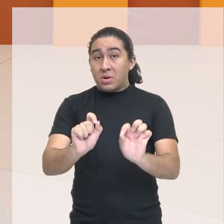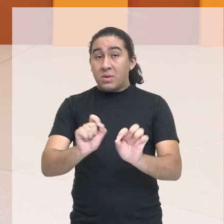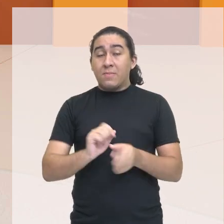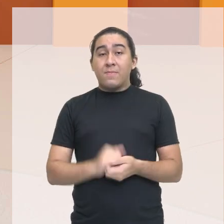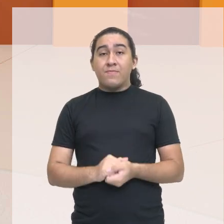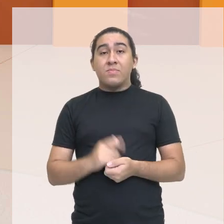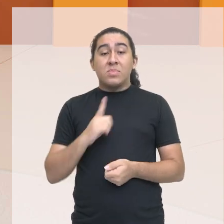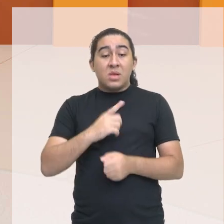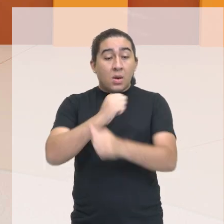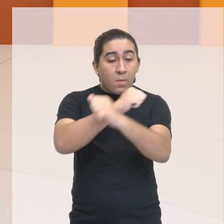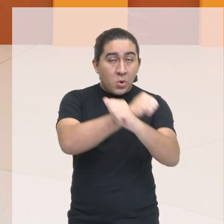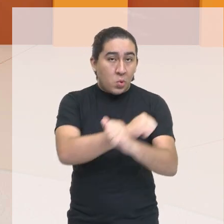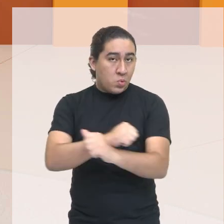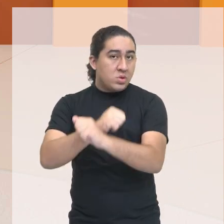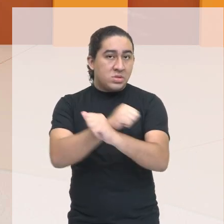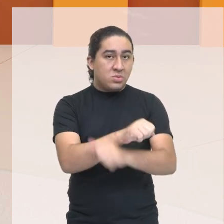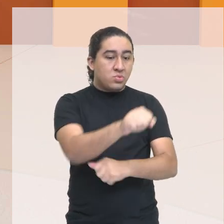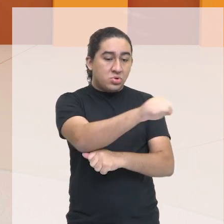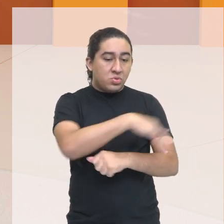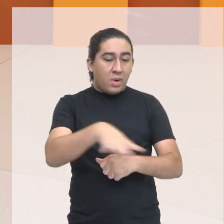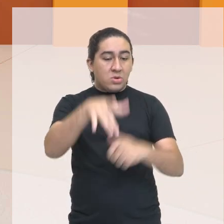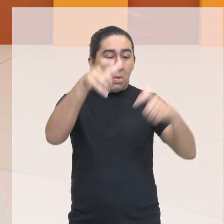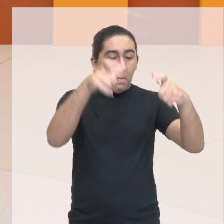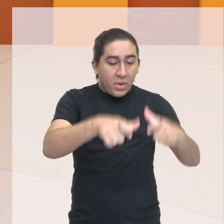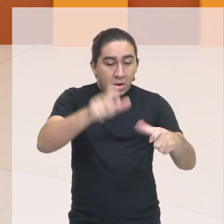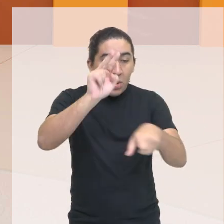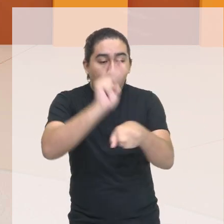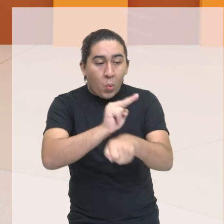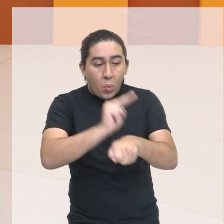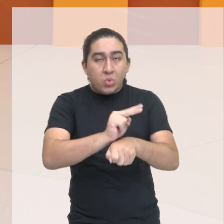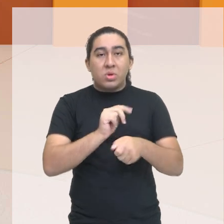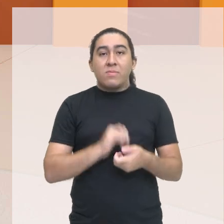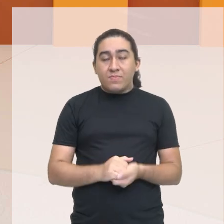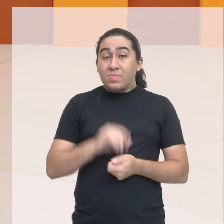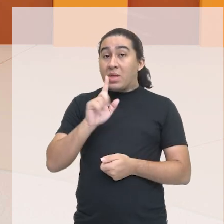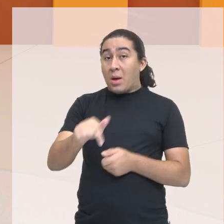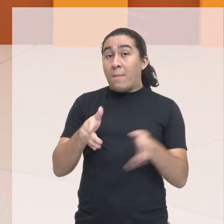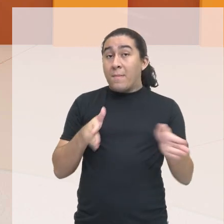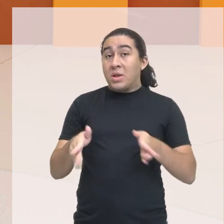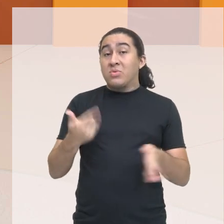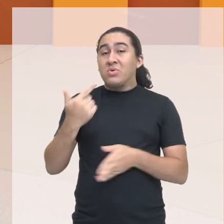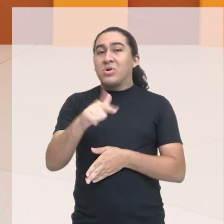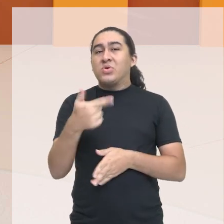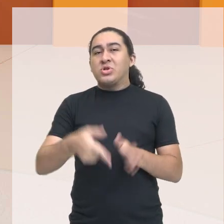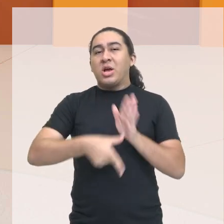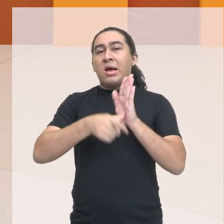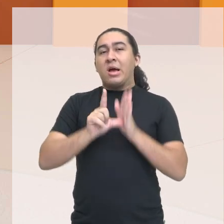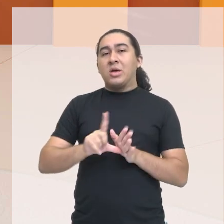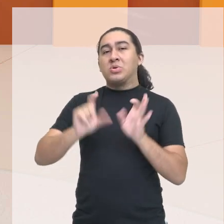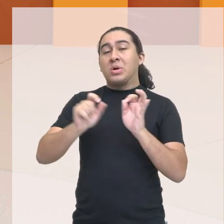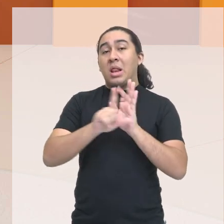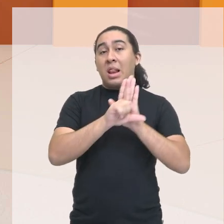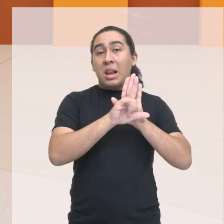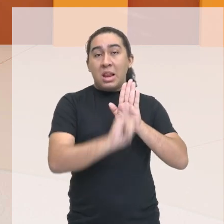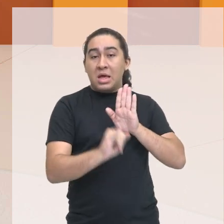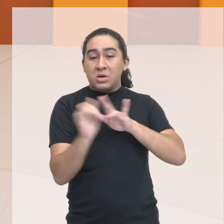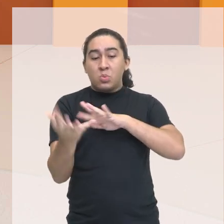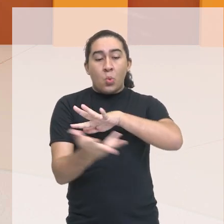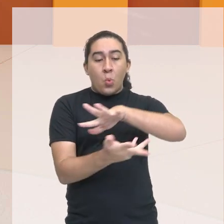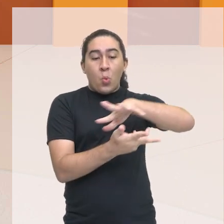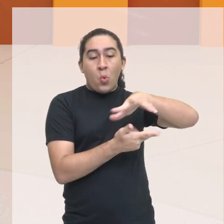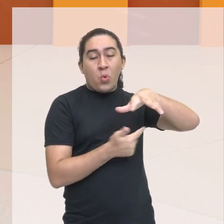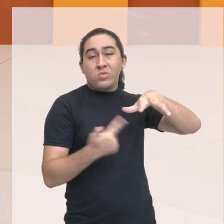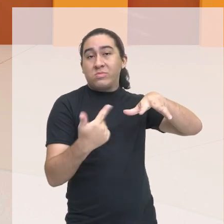Para a proteção de território. Então, estamos falando de um período que não existiam leis mundiais, que